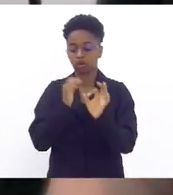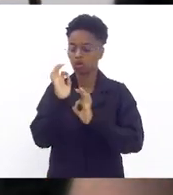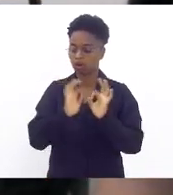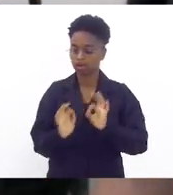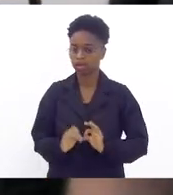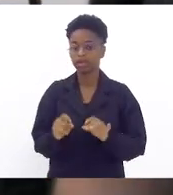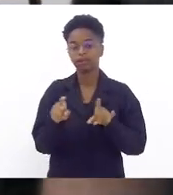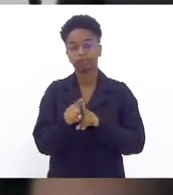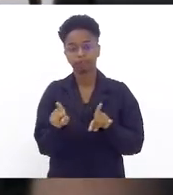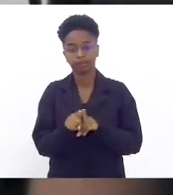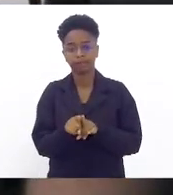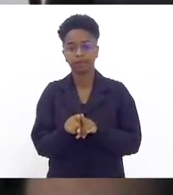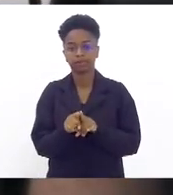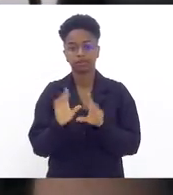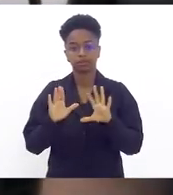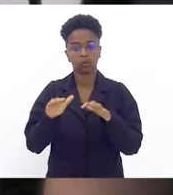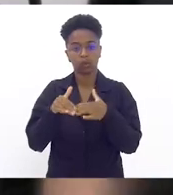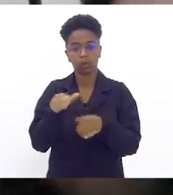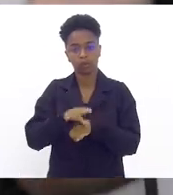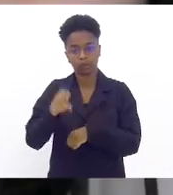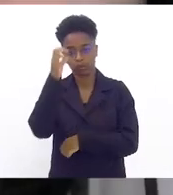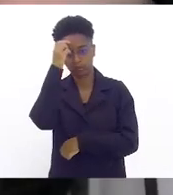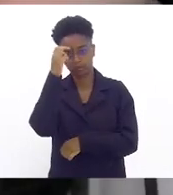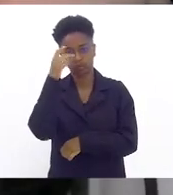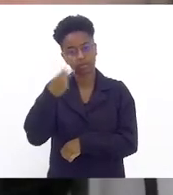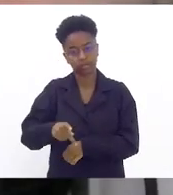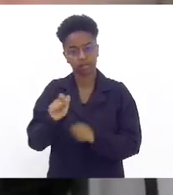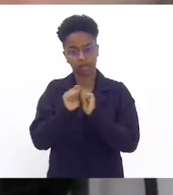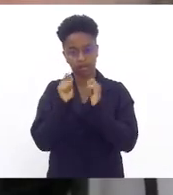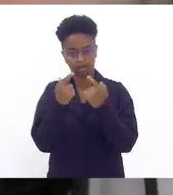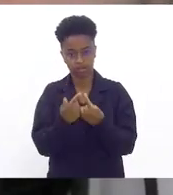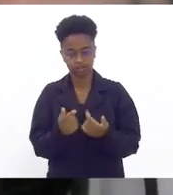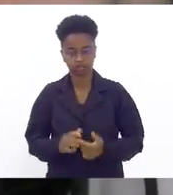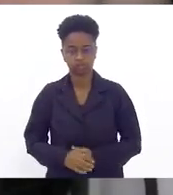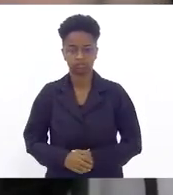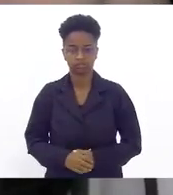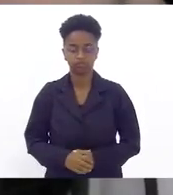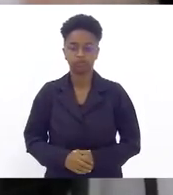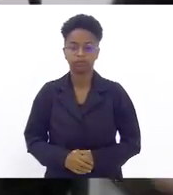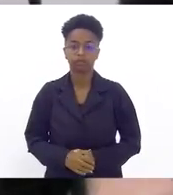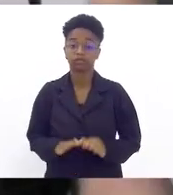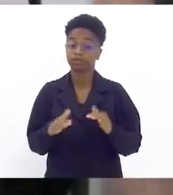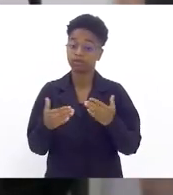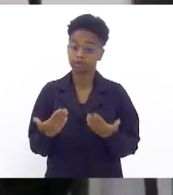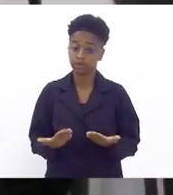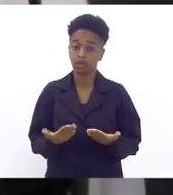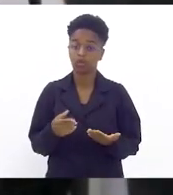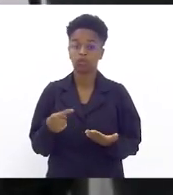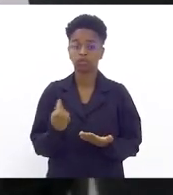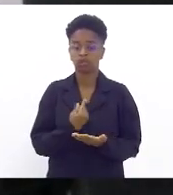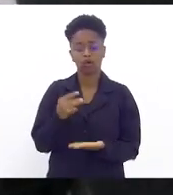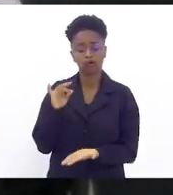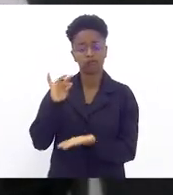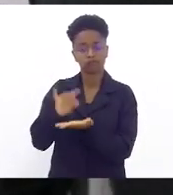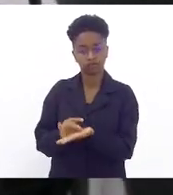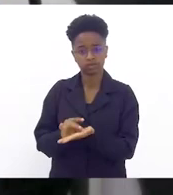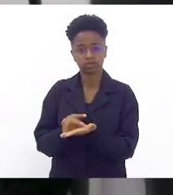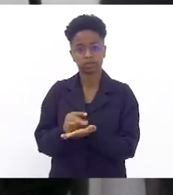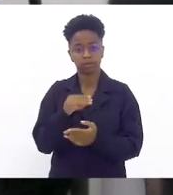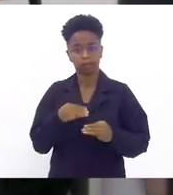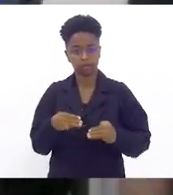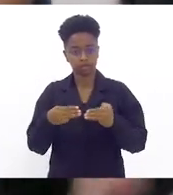e também a comissão de cultura da Assembleia Legislativa então nós oficializamos o ministério da cultura